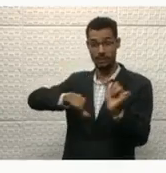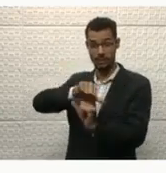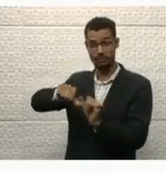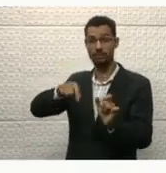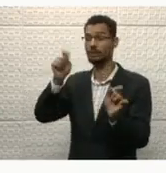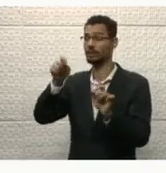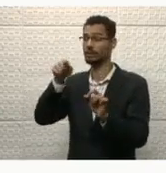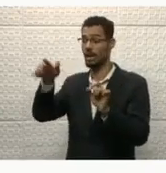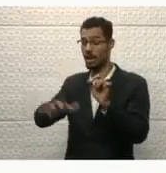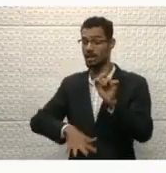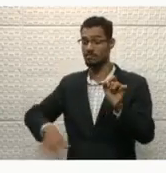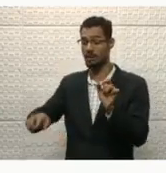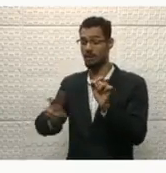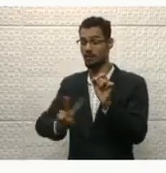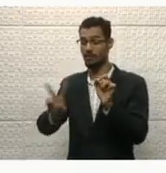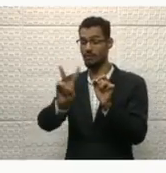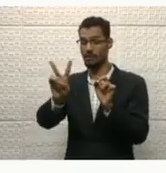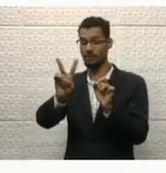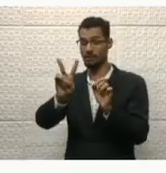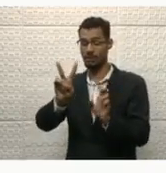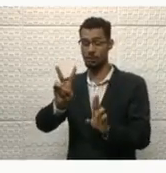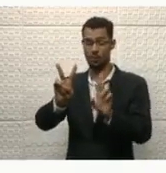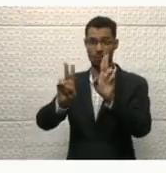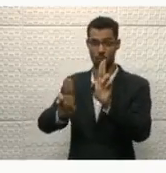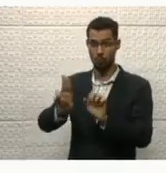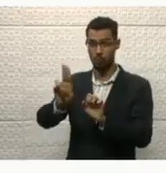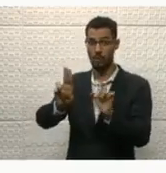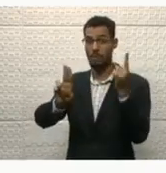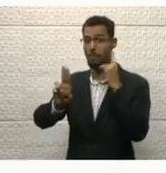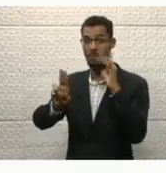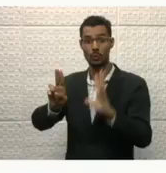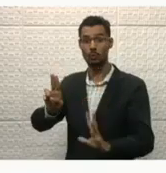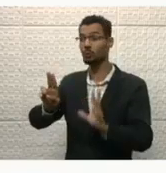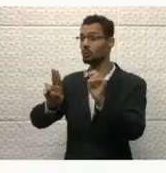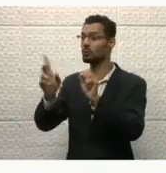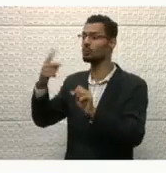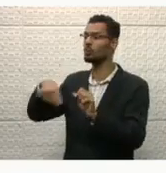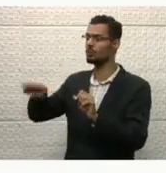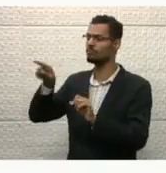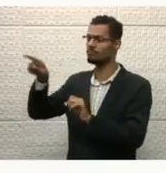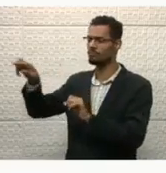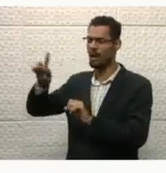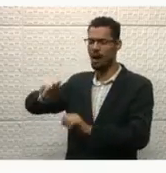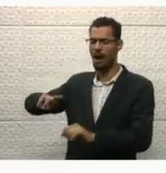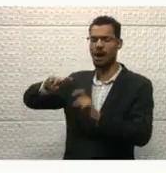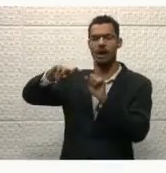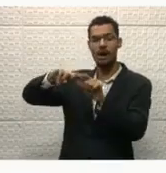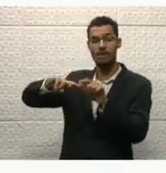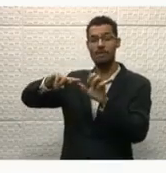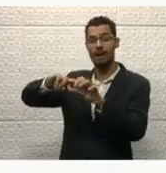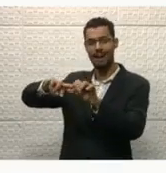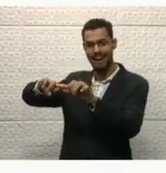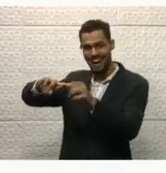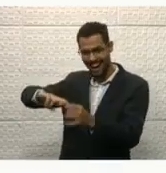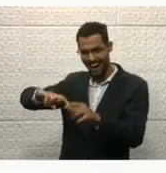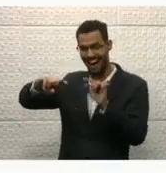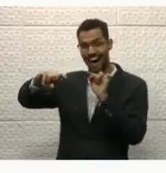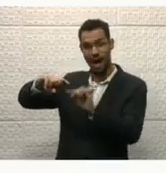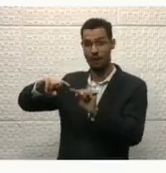nesse caso é o espaço vetorial U, e para todo alfa escalar, ou seja, no nosso